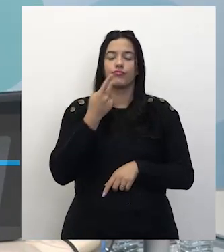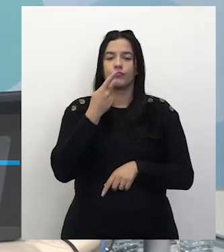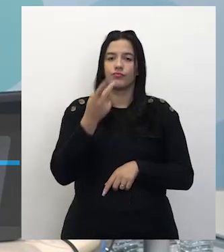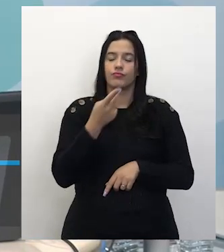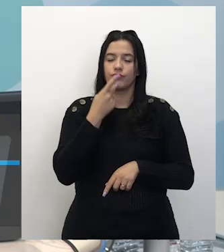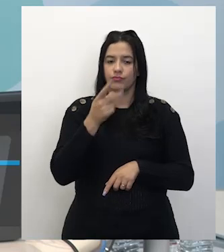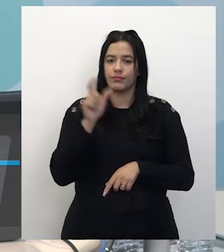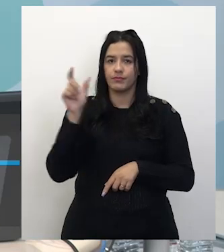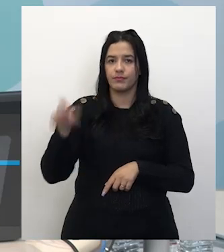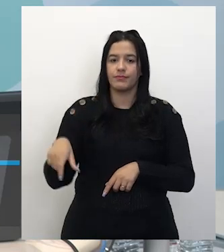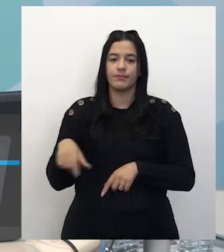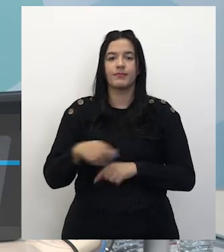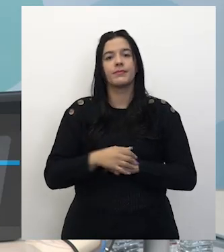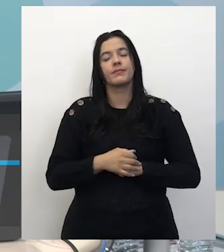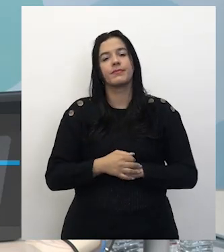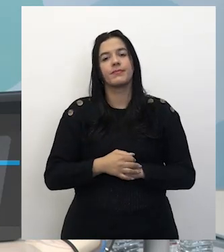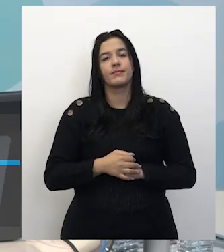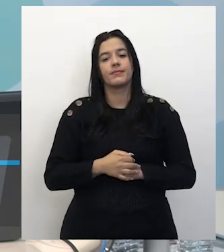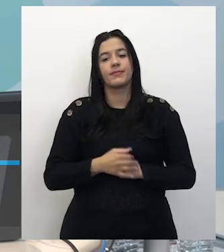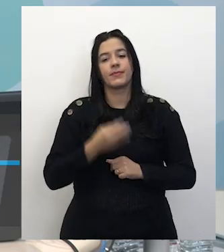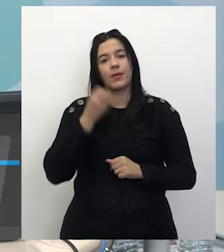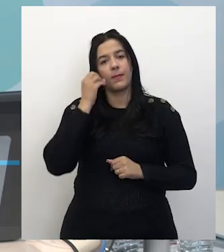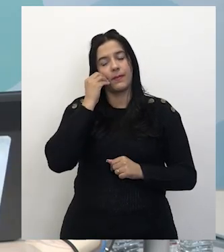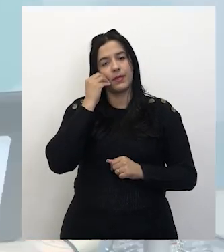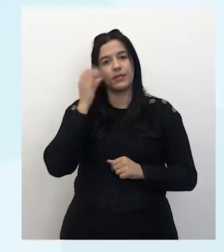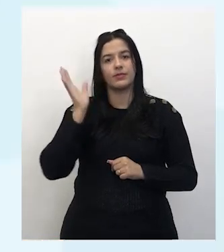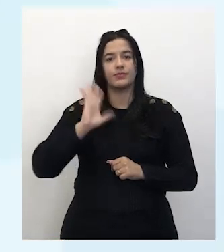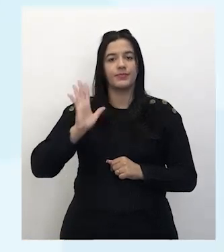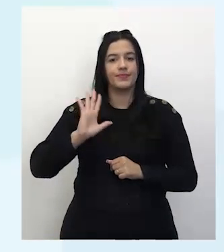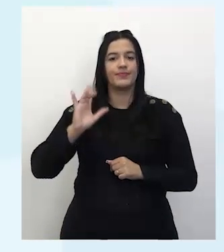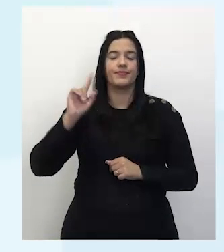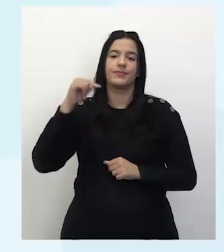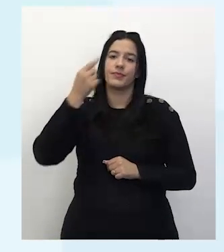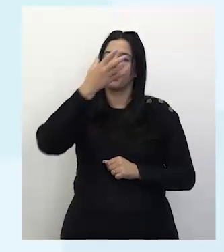do sujeito. Muito bom, Elaine. Beijo para vocês, muito